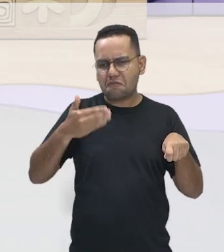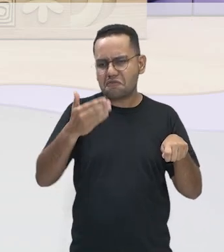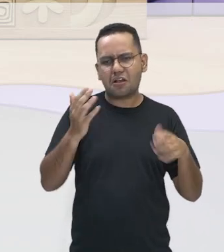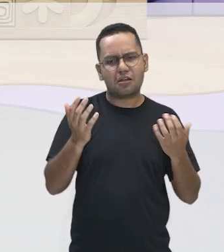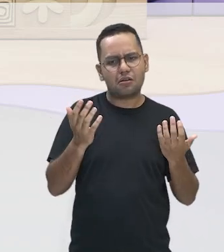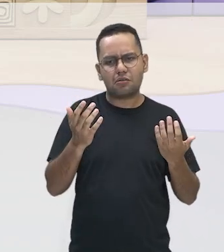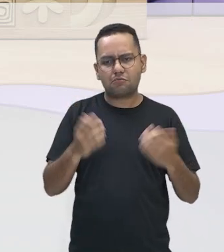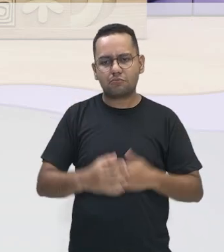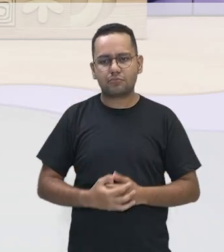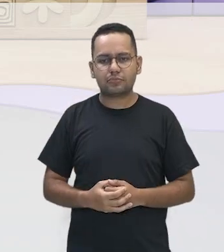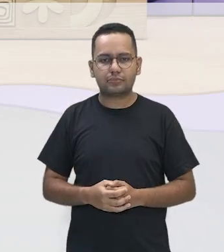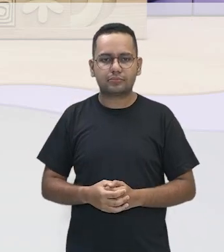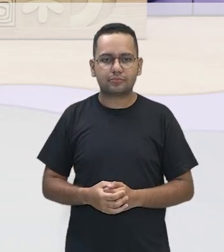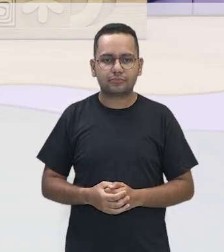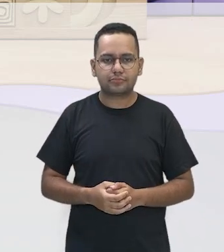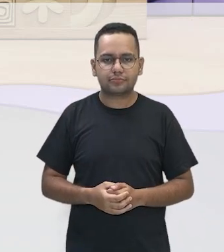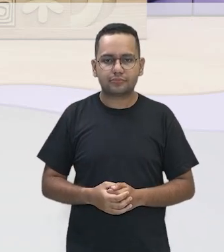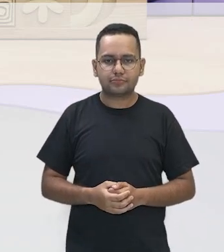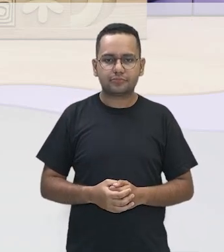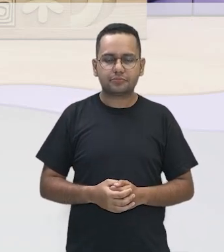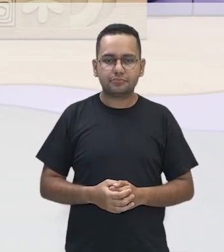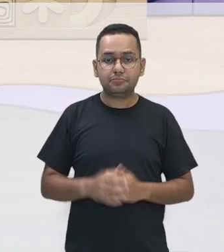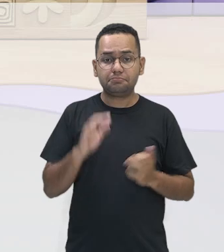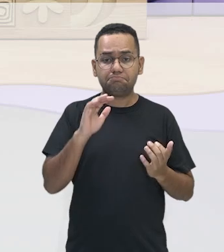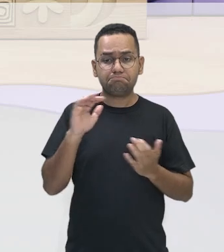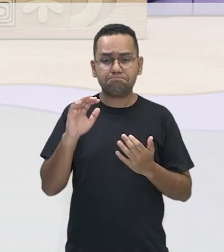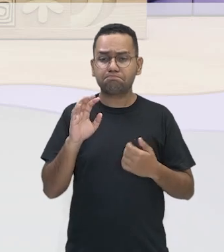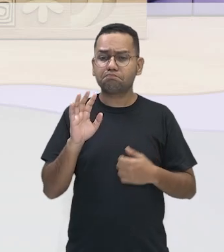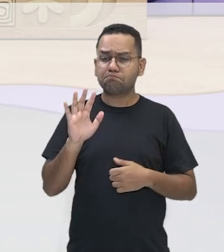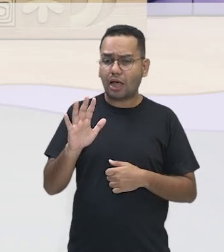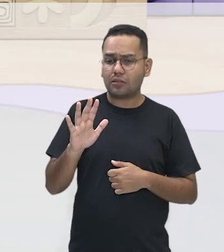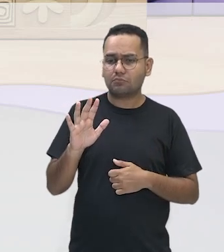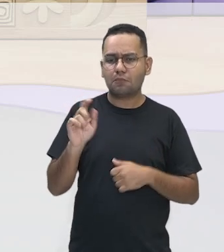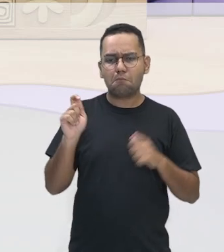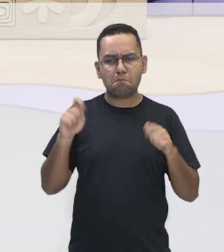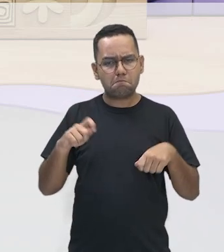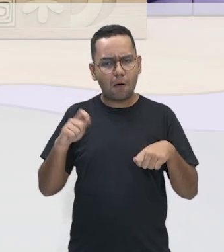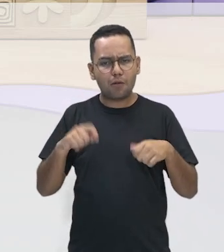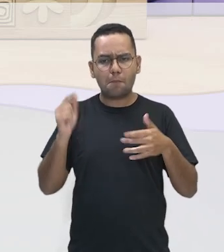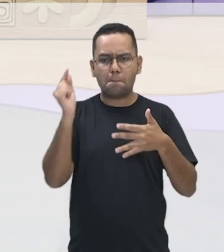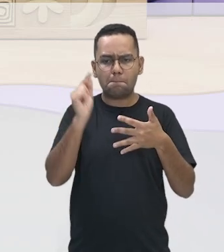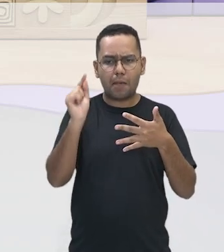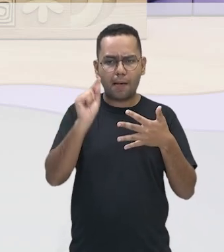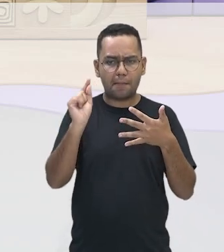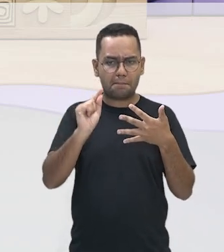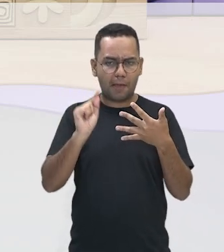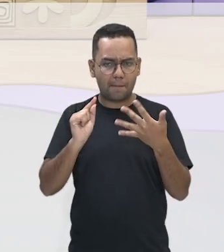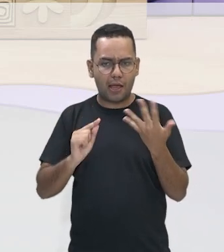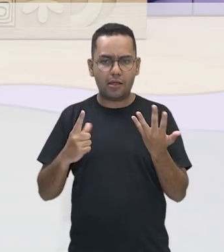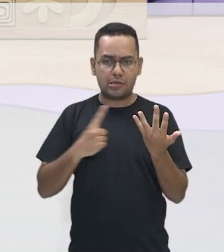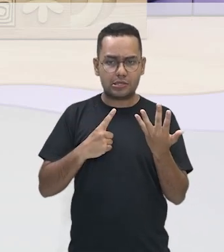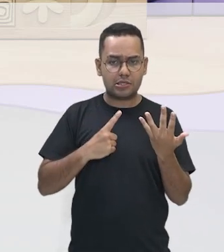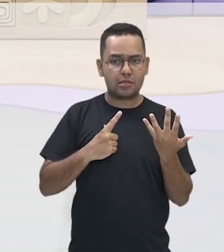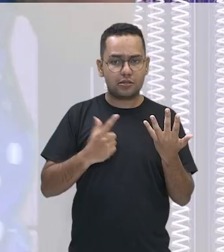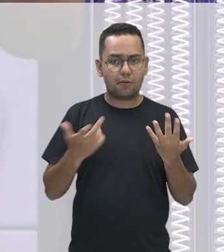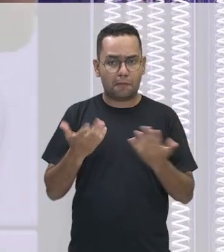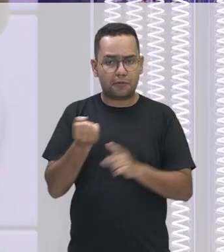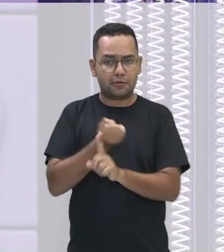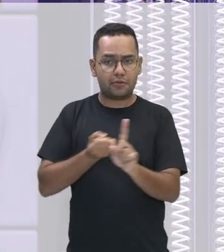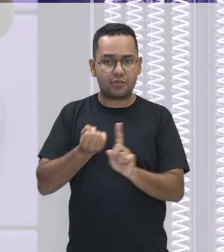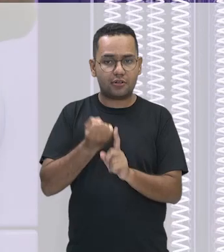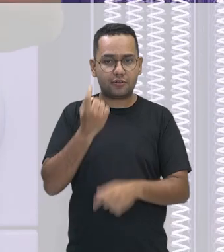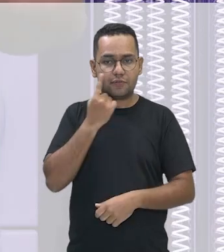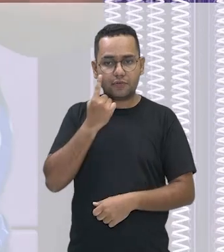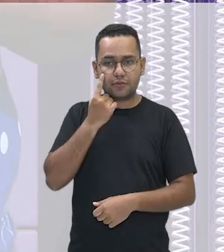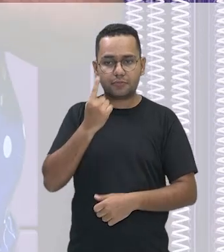pontuar alguns problemas em relação a alguns problemas éticos da nossa sociedade hoje. Olha só,